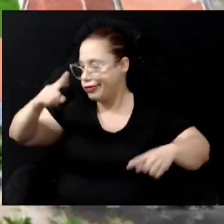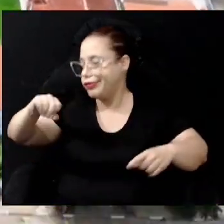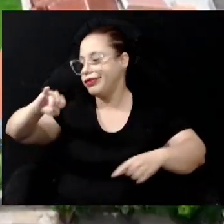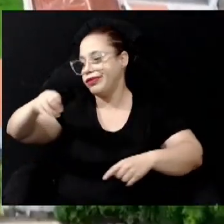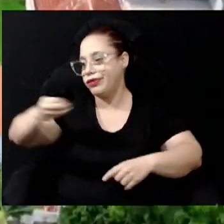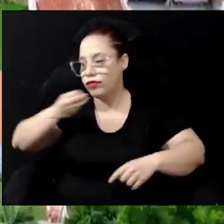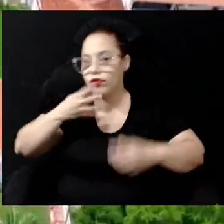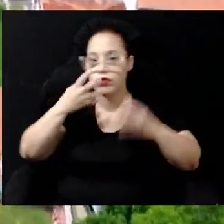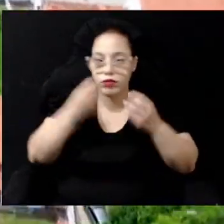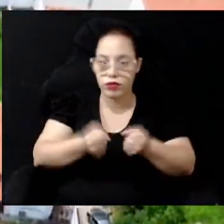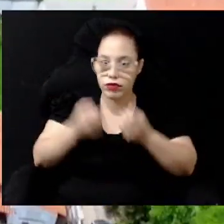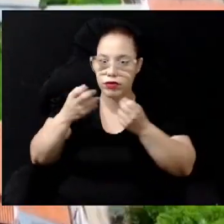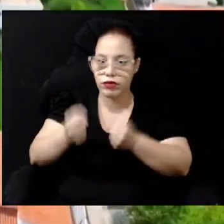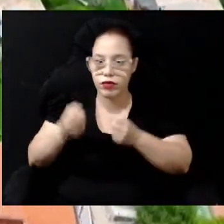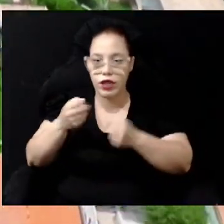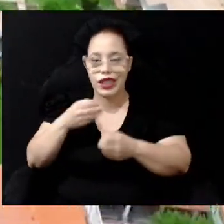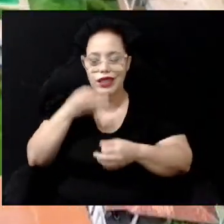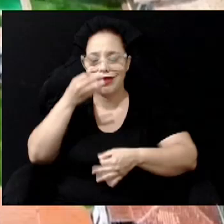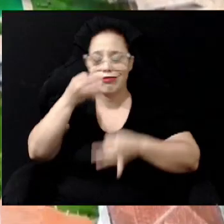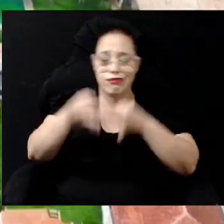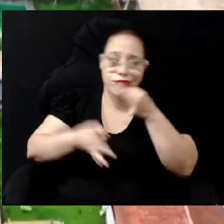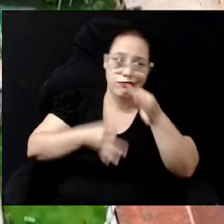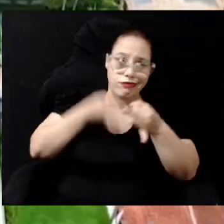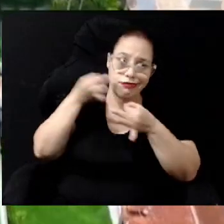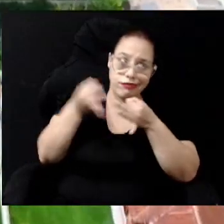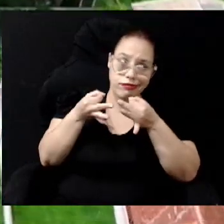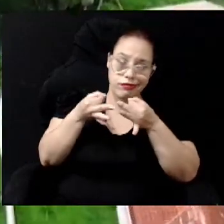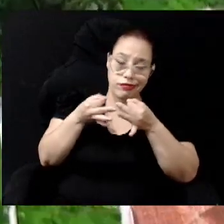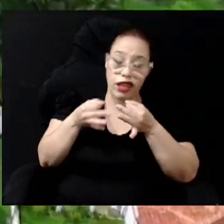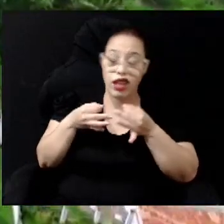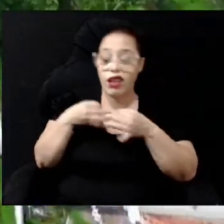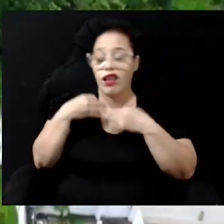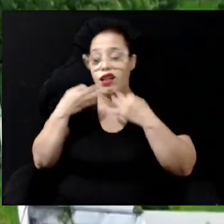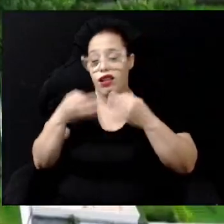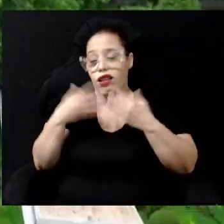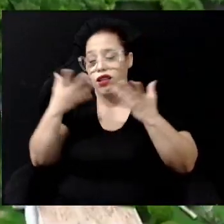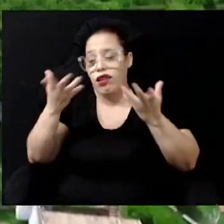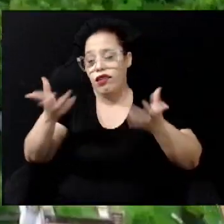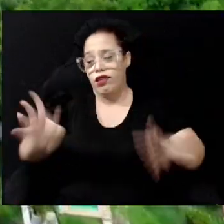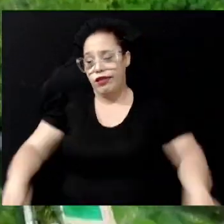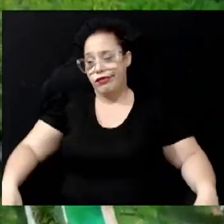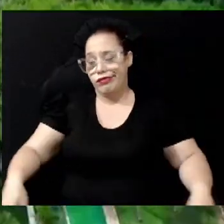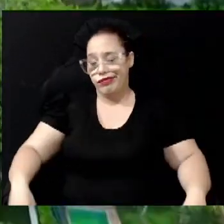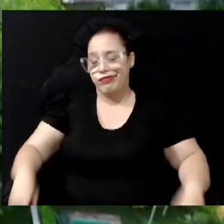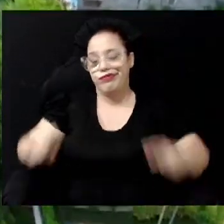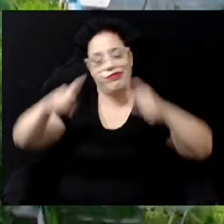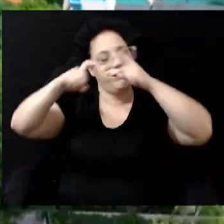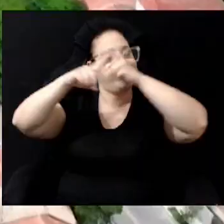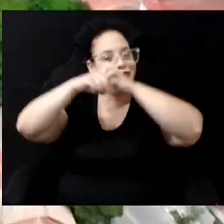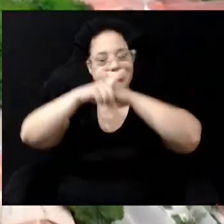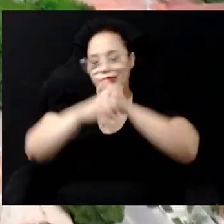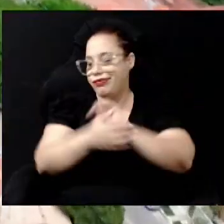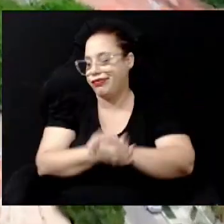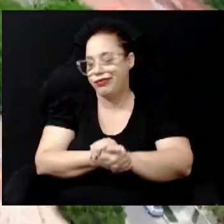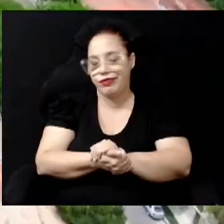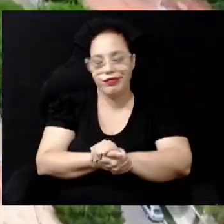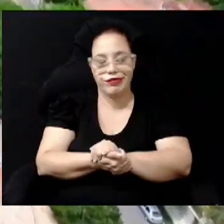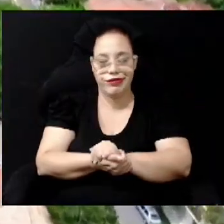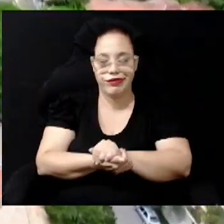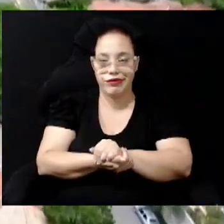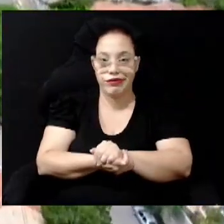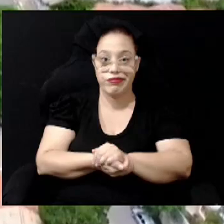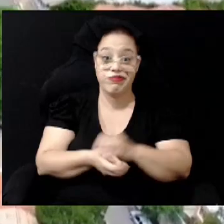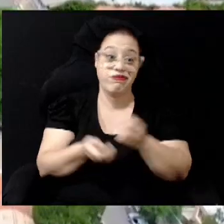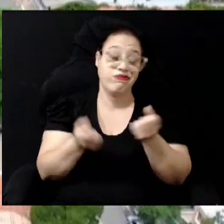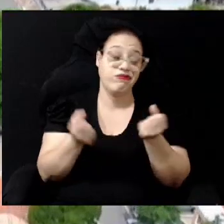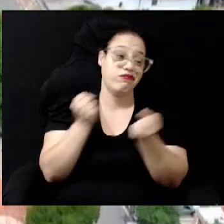recebidas reclamações e até desabafos referentes a dificuldades e até da impossibilidade